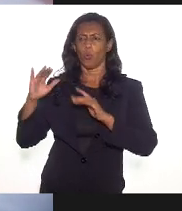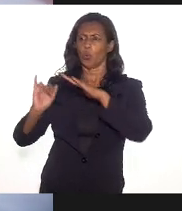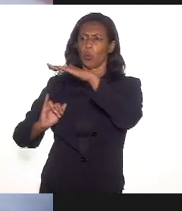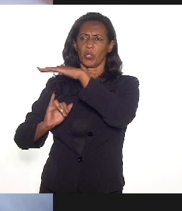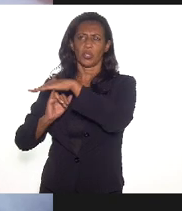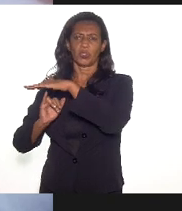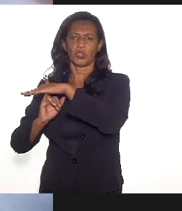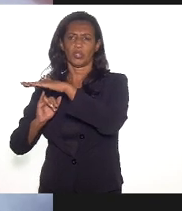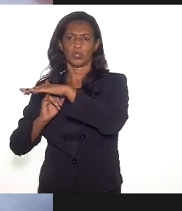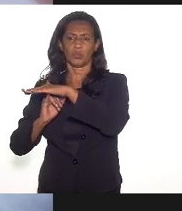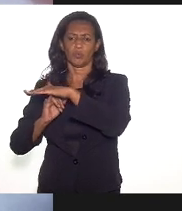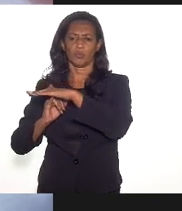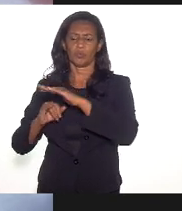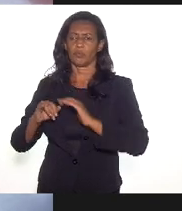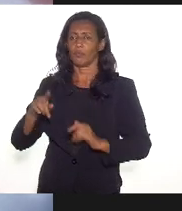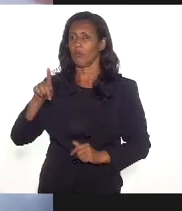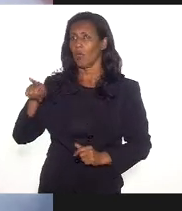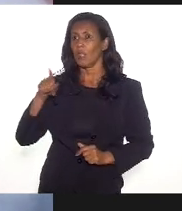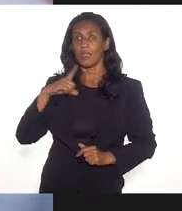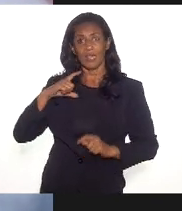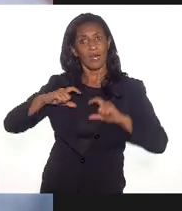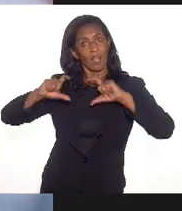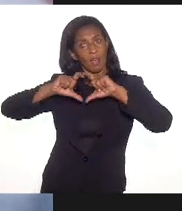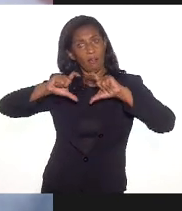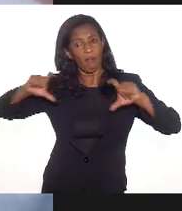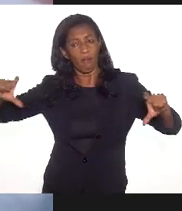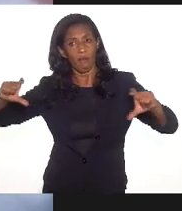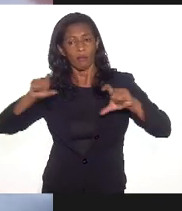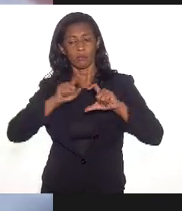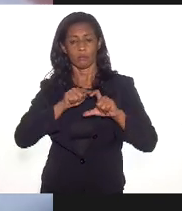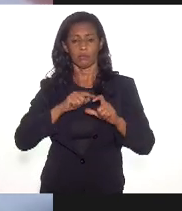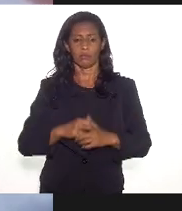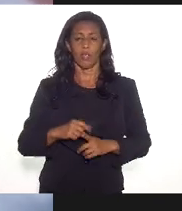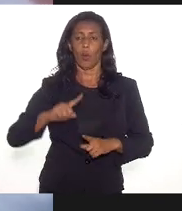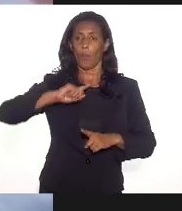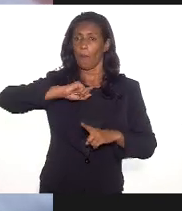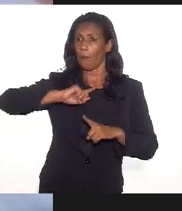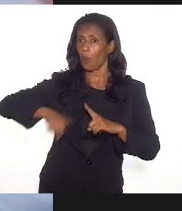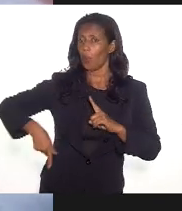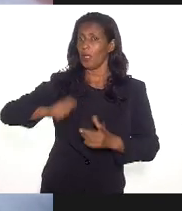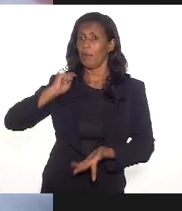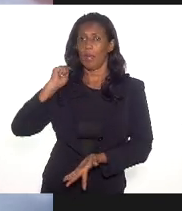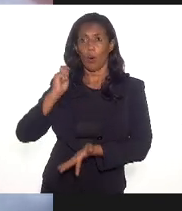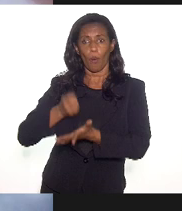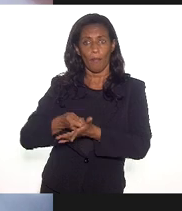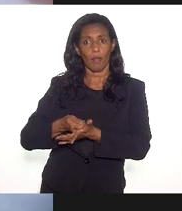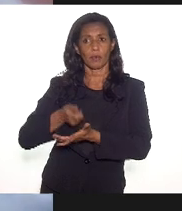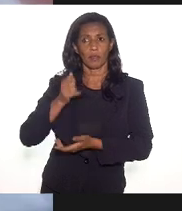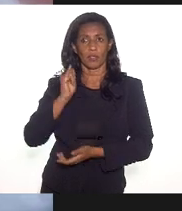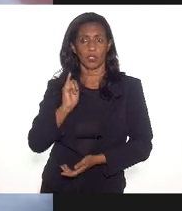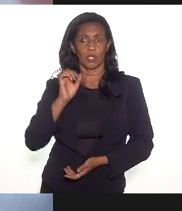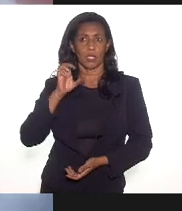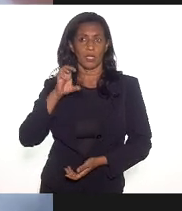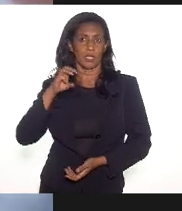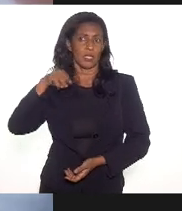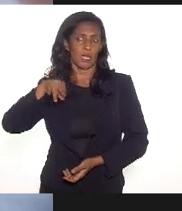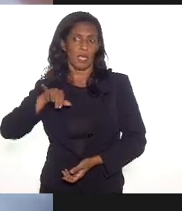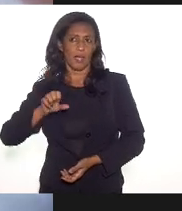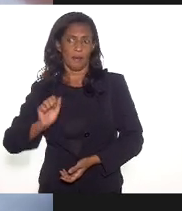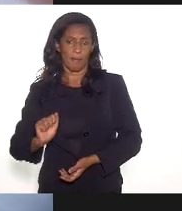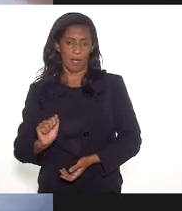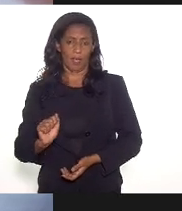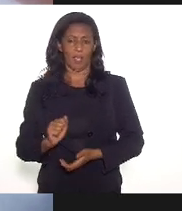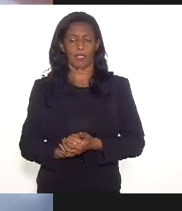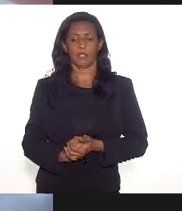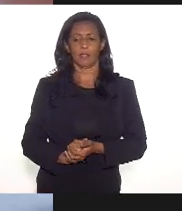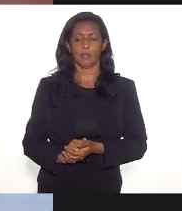natureza, desoneração, não incidência. Aí vem a descrição, proíbe a cobrança de ICMS nas contas de serviços